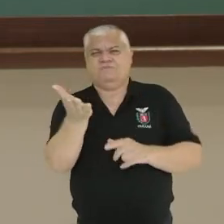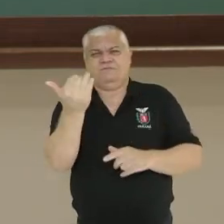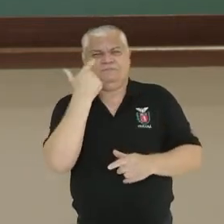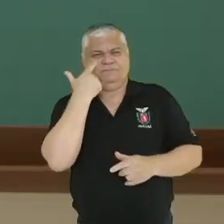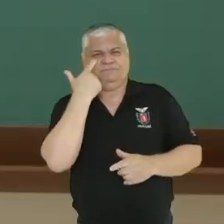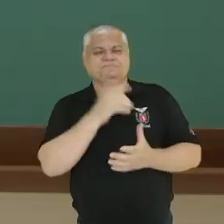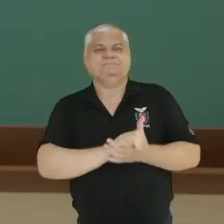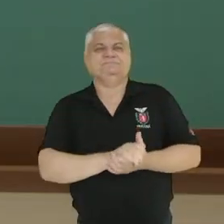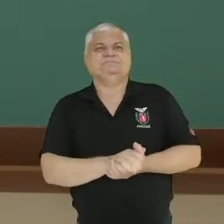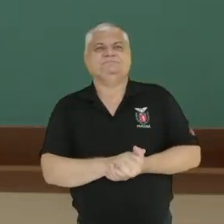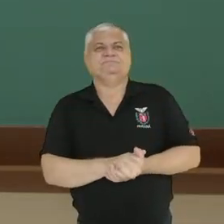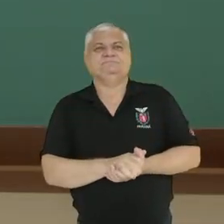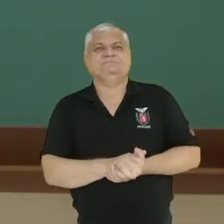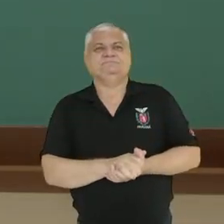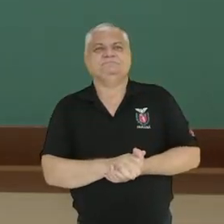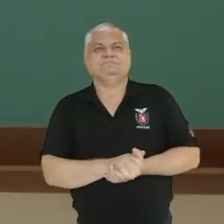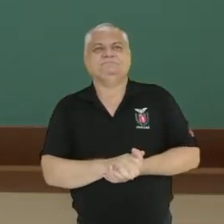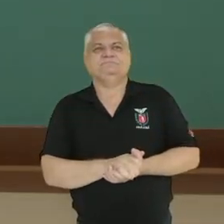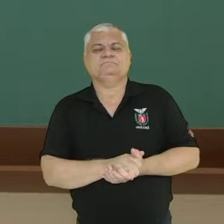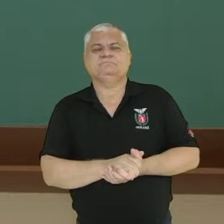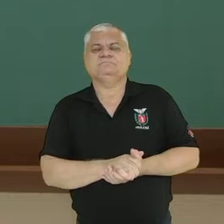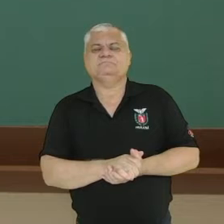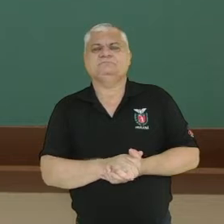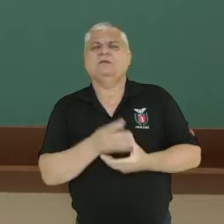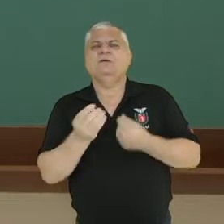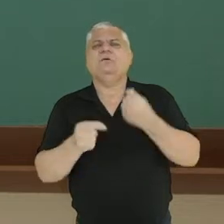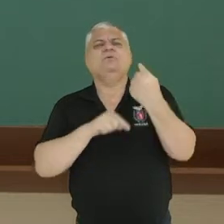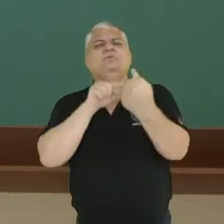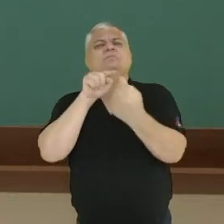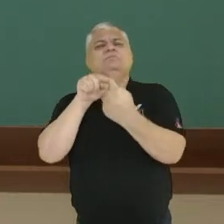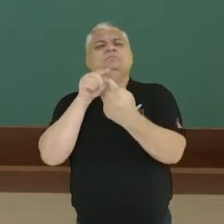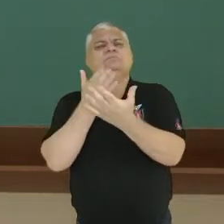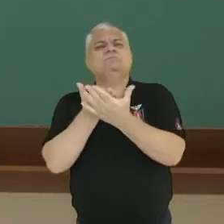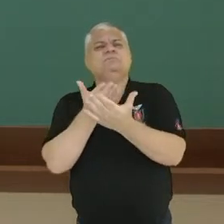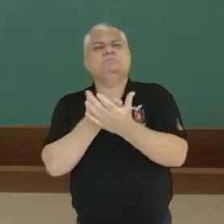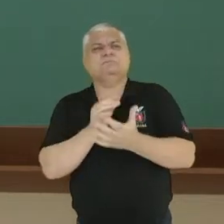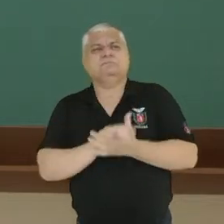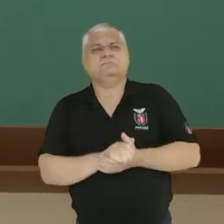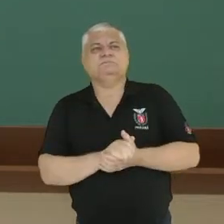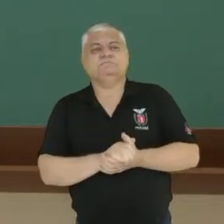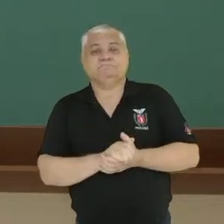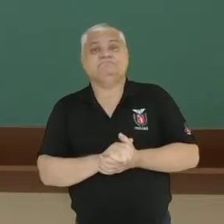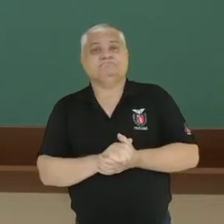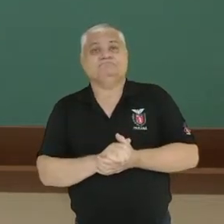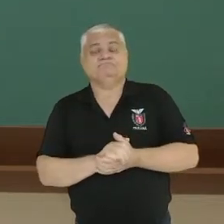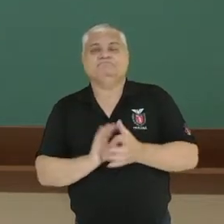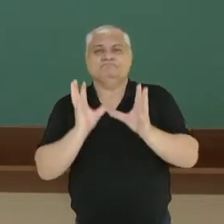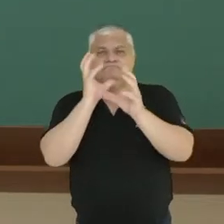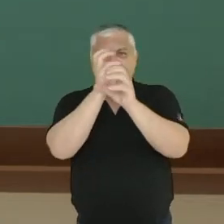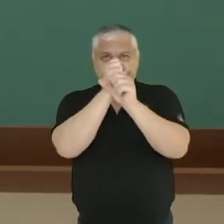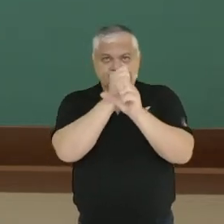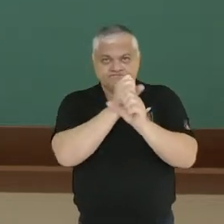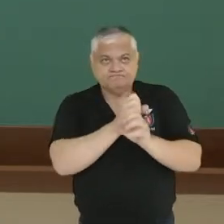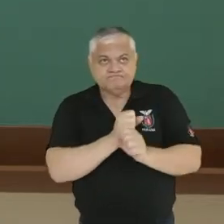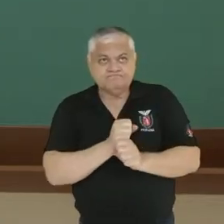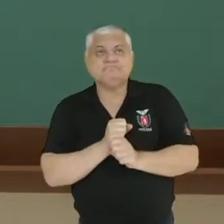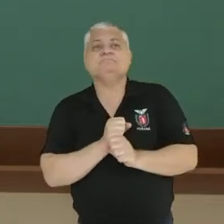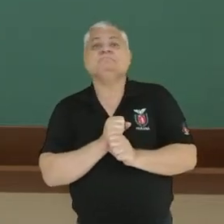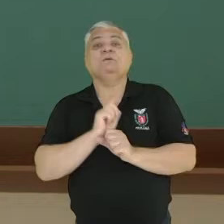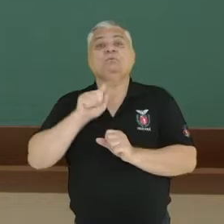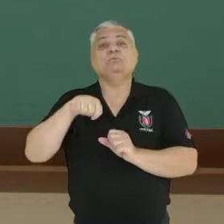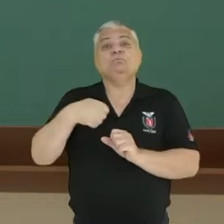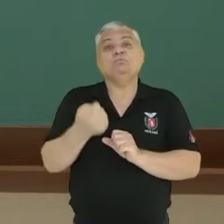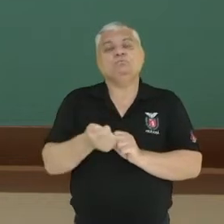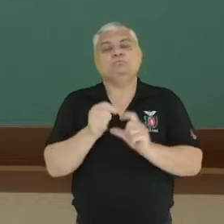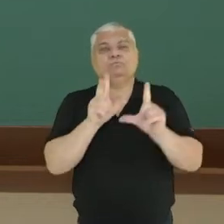lá? Então, quais são os objetivos da nossa aula? Efetuar cálculos referente